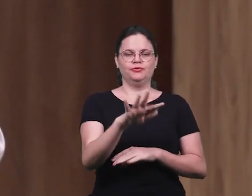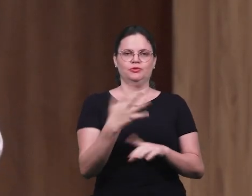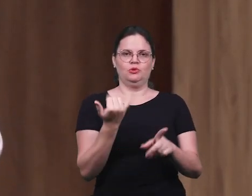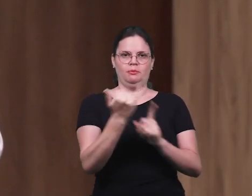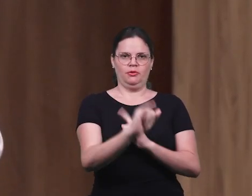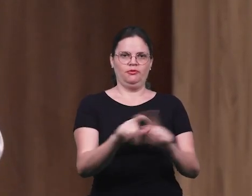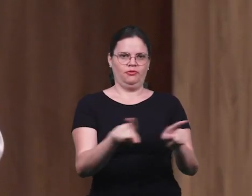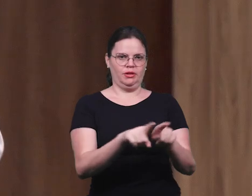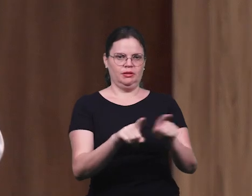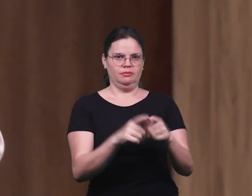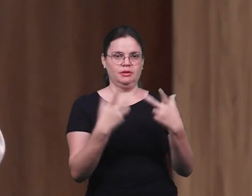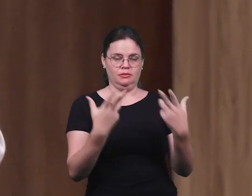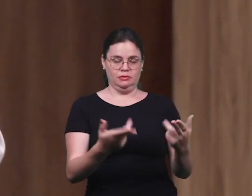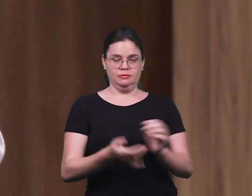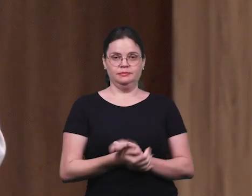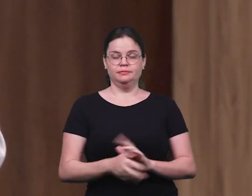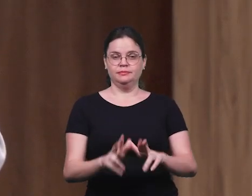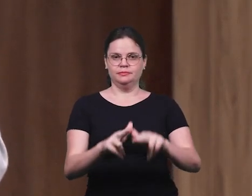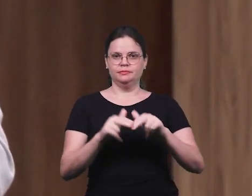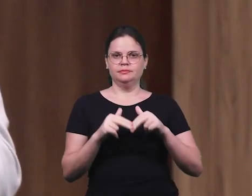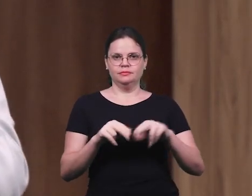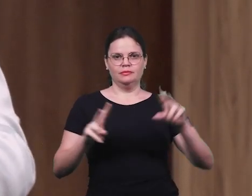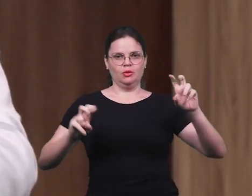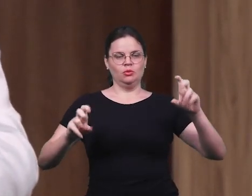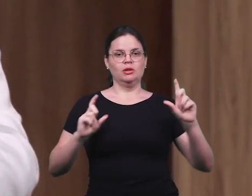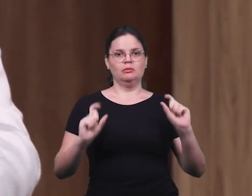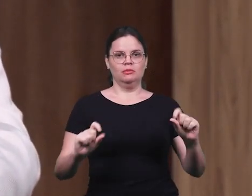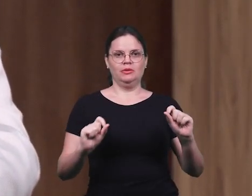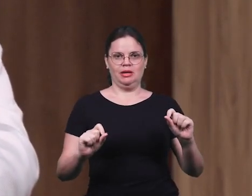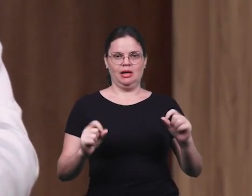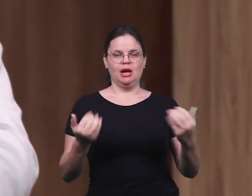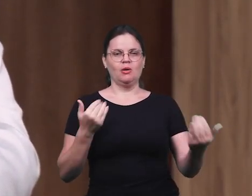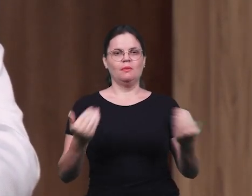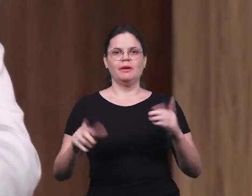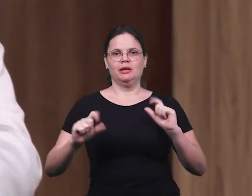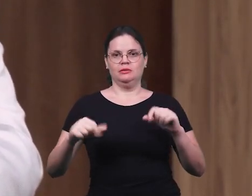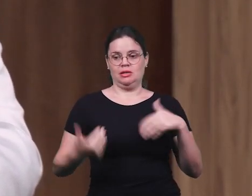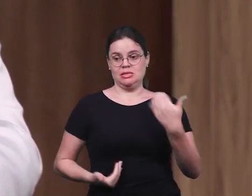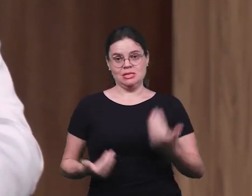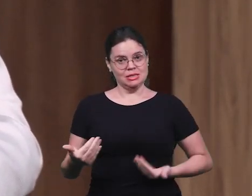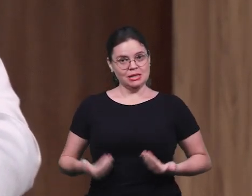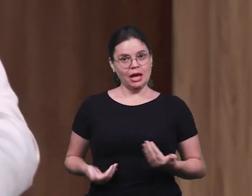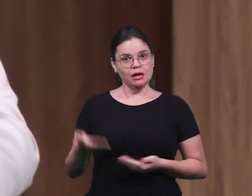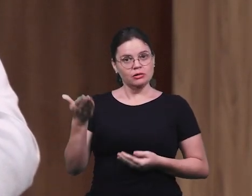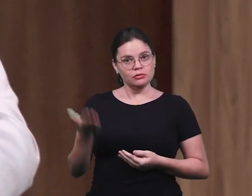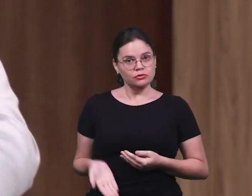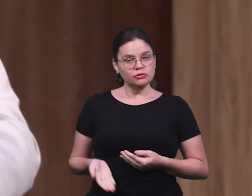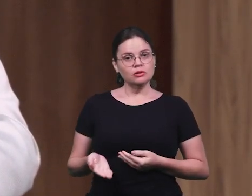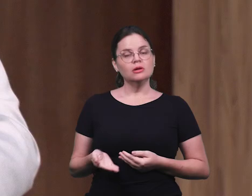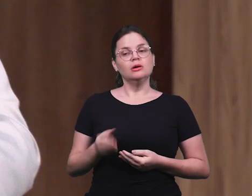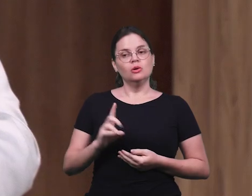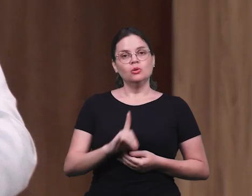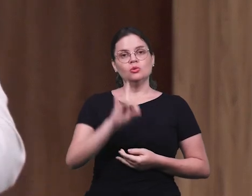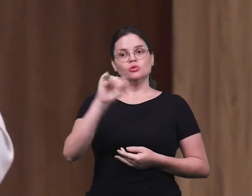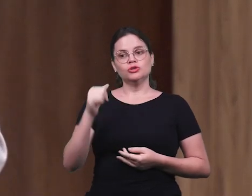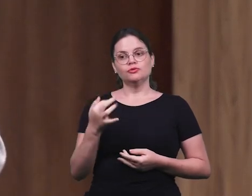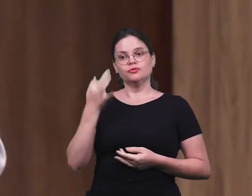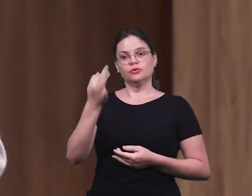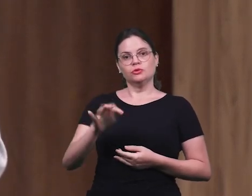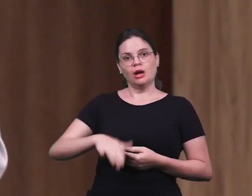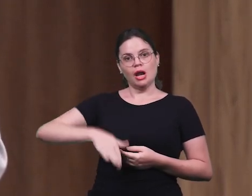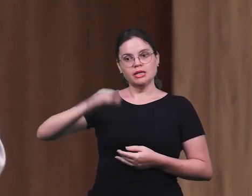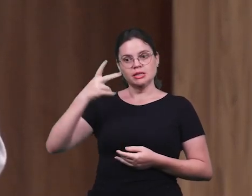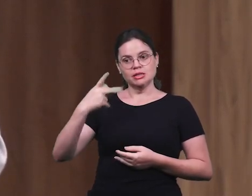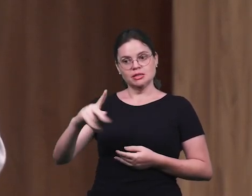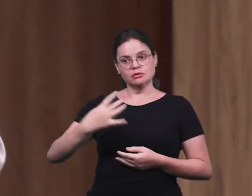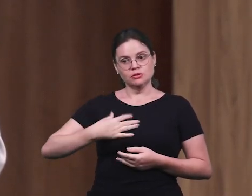isso o tema está sendo tratado, ou seja, para que os filhos dos servos um dia também sejam servos.